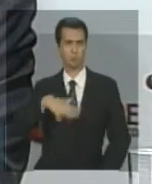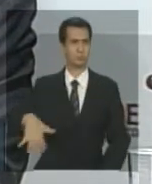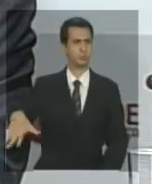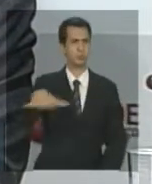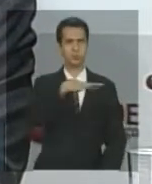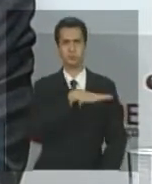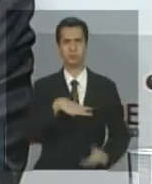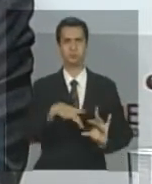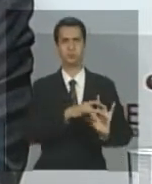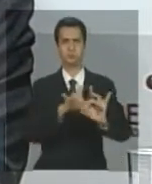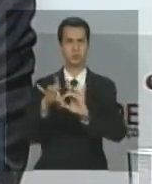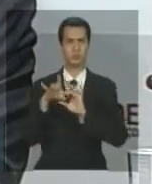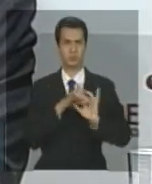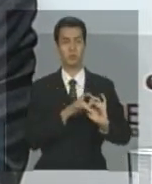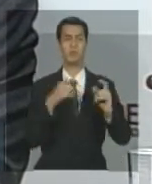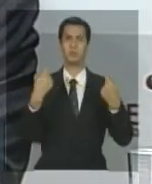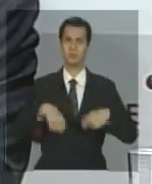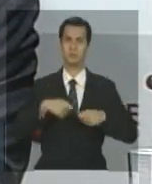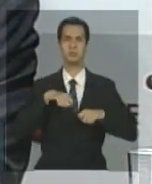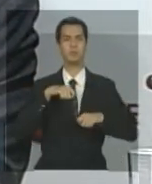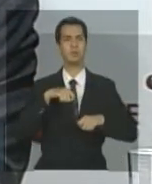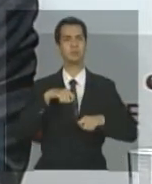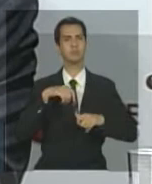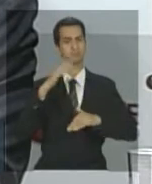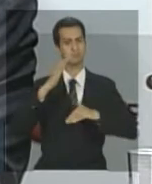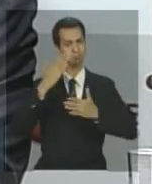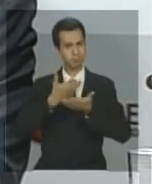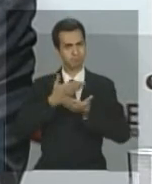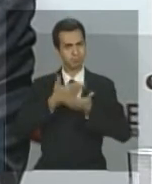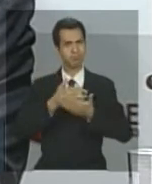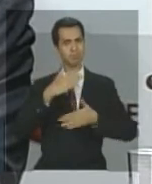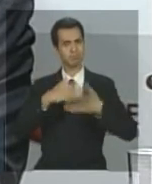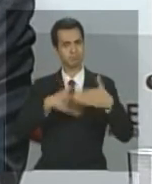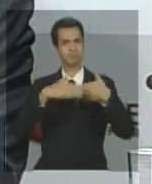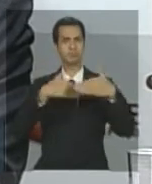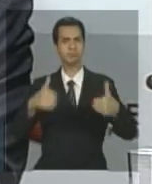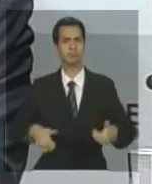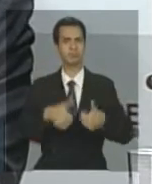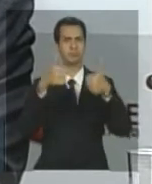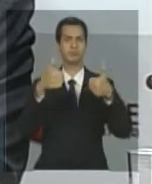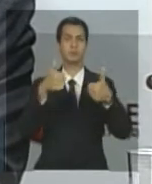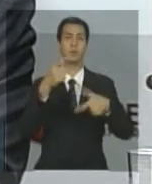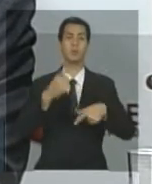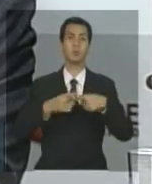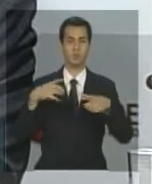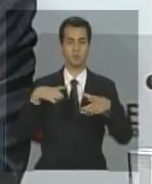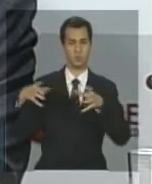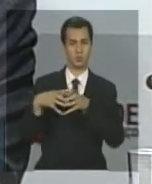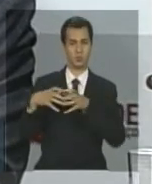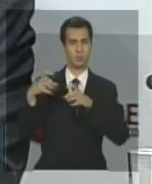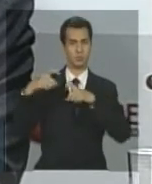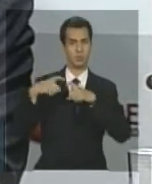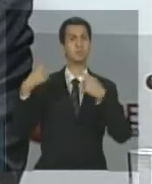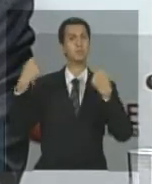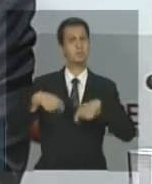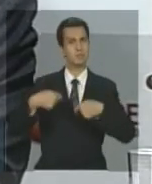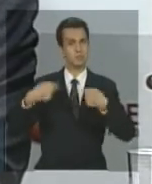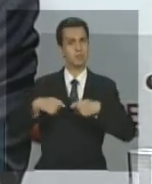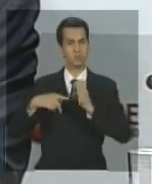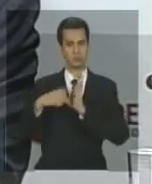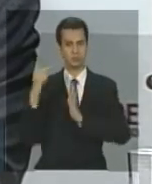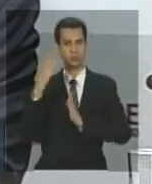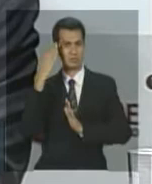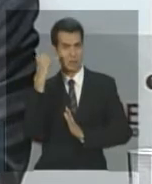uma aposta estratégica do Ministério da Saúde, porque, na medida que você tem que ter uma equipe que realiza transplante, você tem que ter UTI de